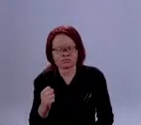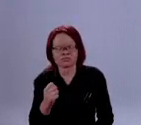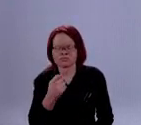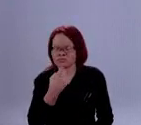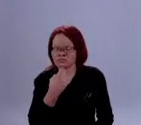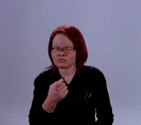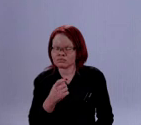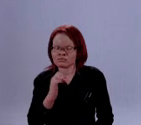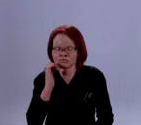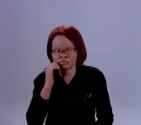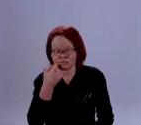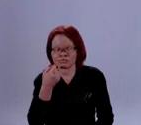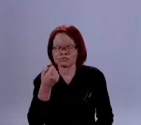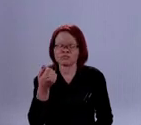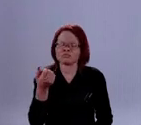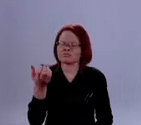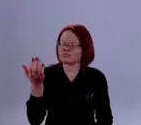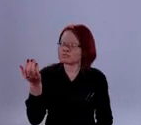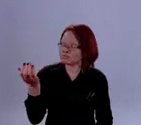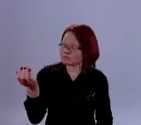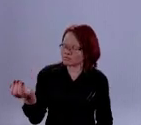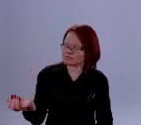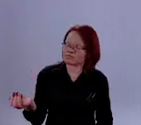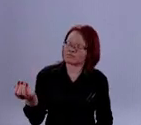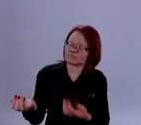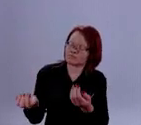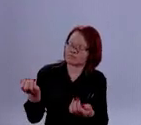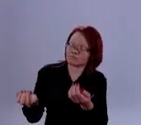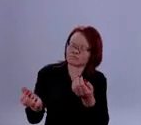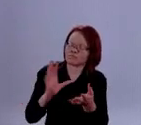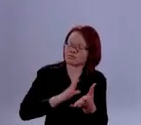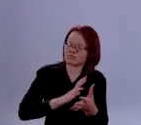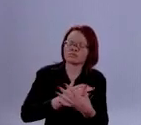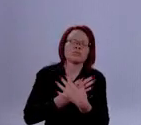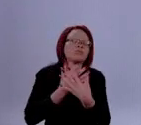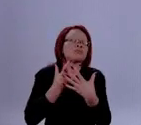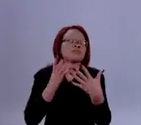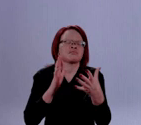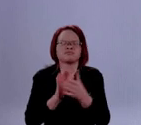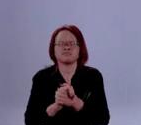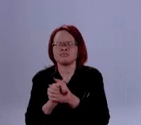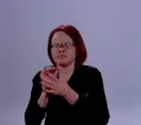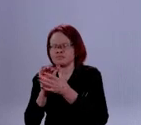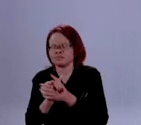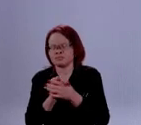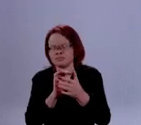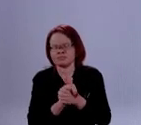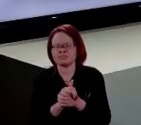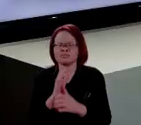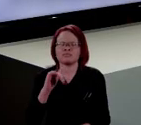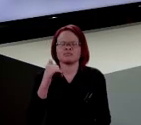contou que quando era criança tinha muitos amigos